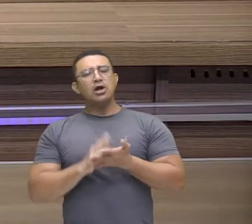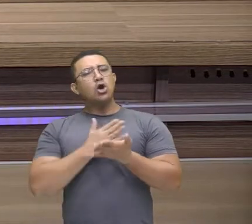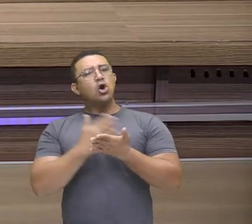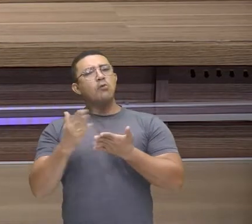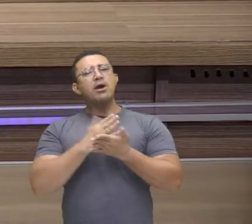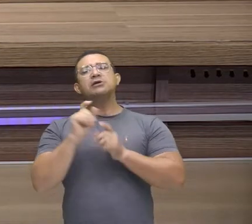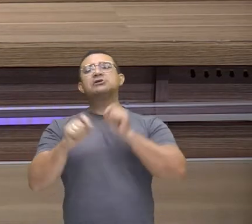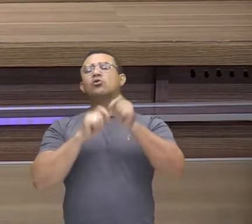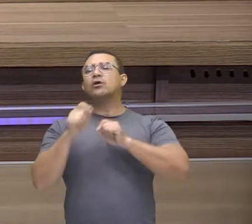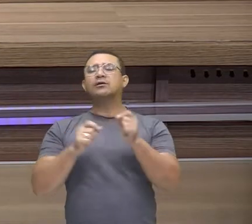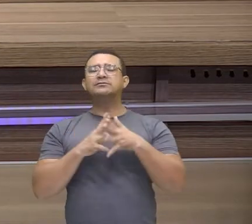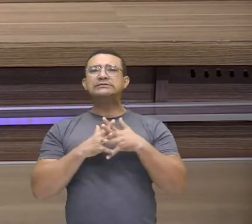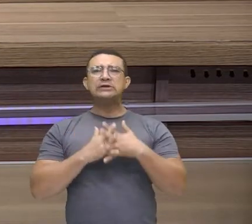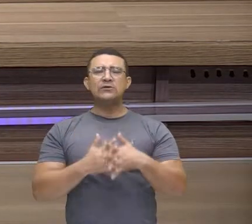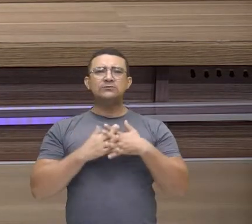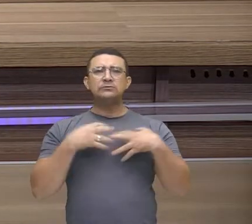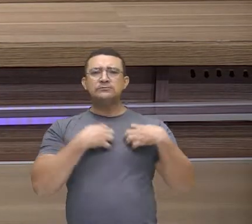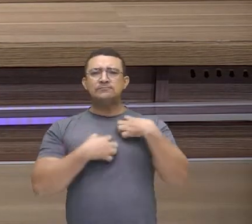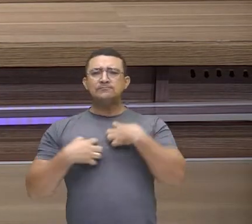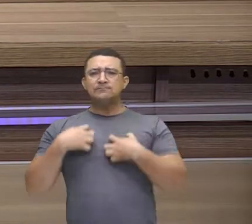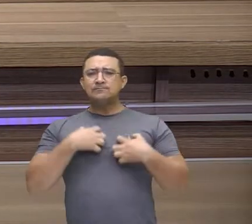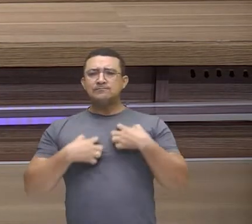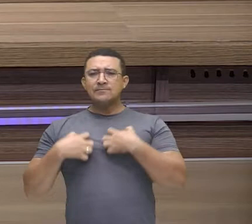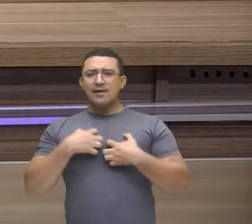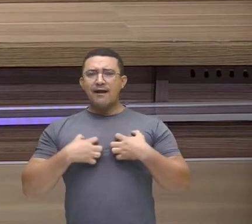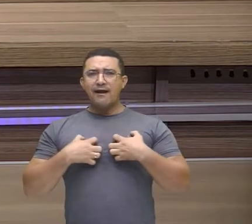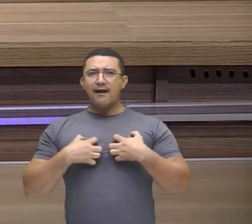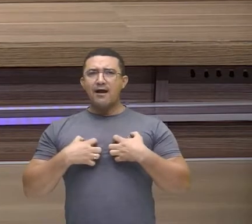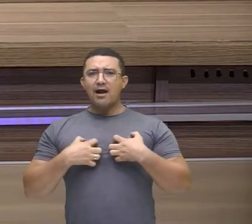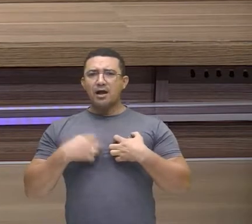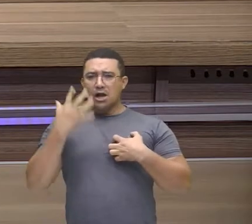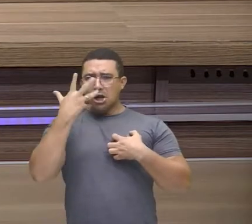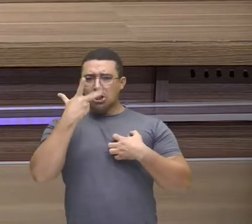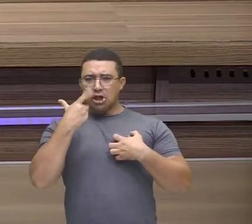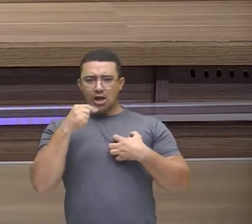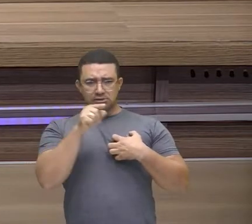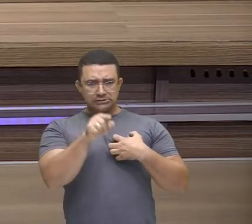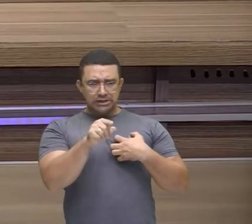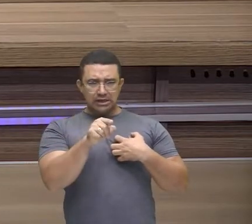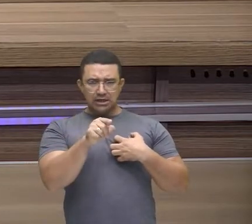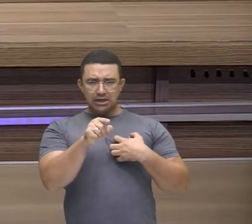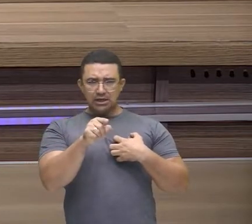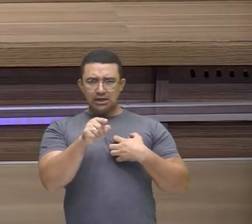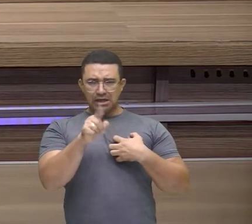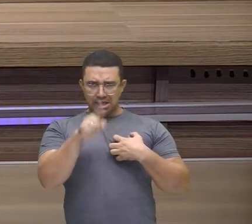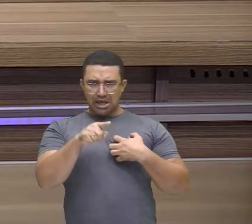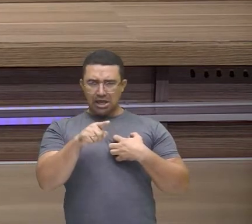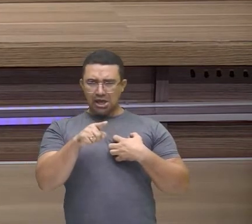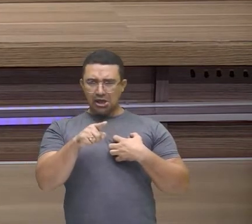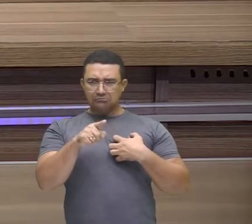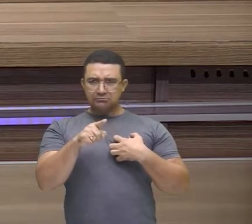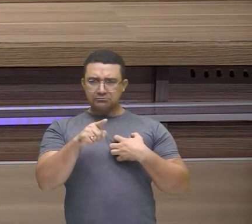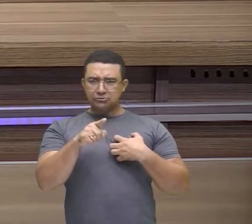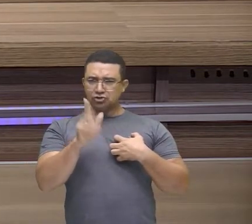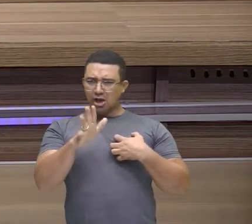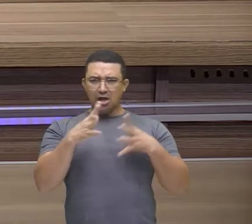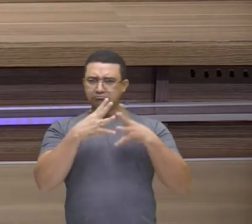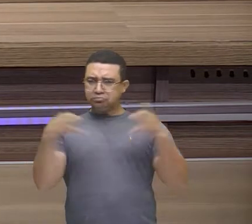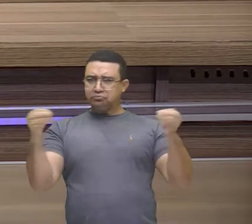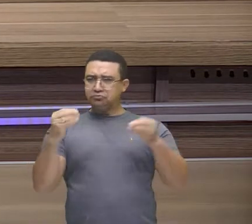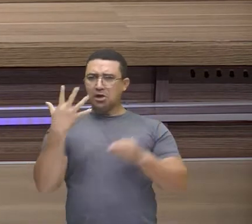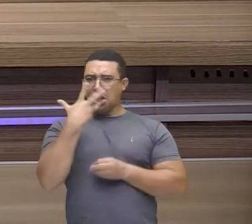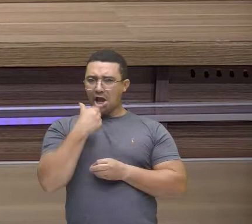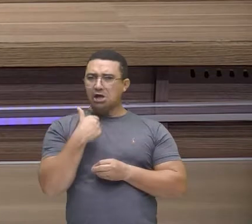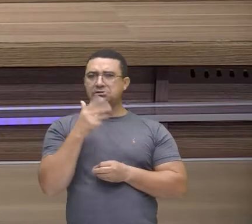aumentando. Parece que essa criança realmente, ela deixou de ser criança, virou um pré-adolescente e já sabe de tudo. Mas aí,